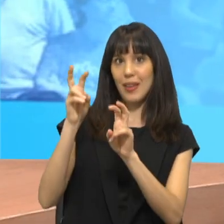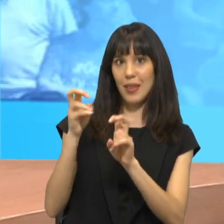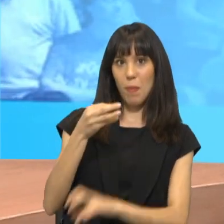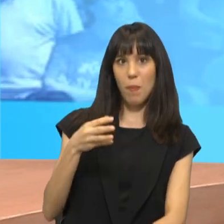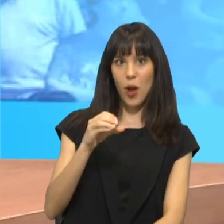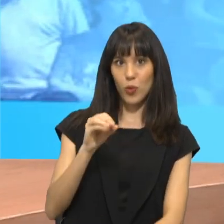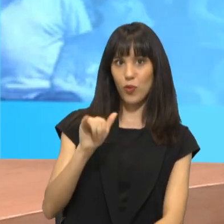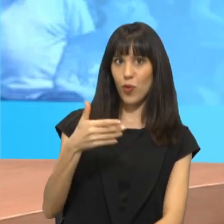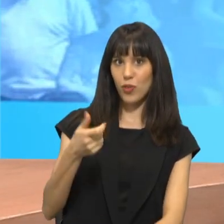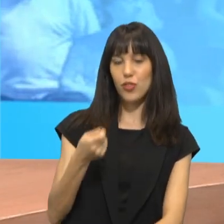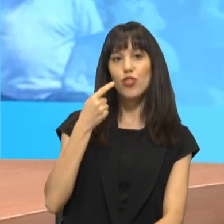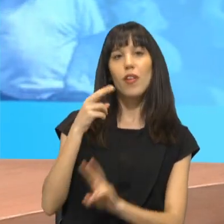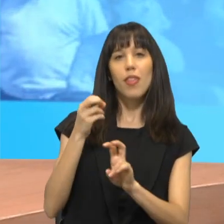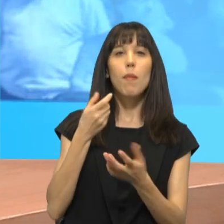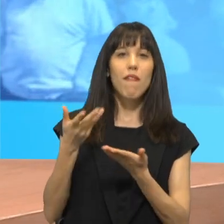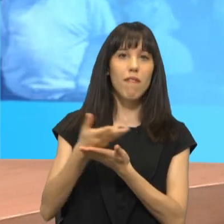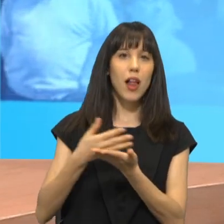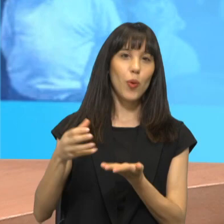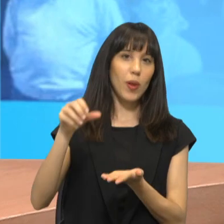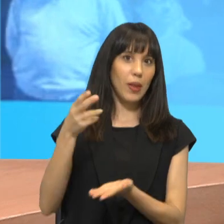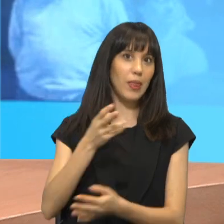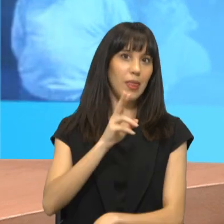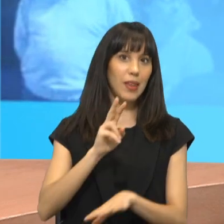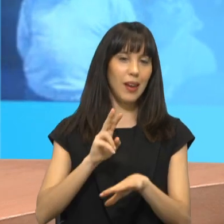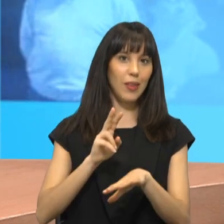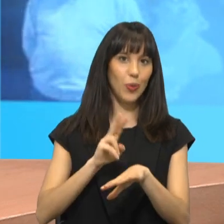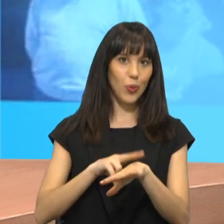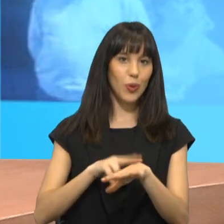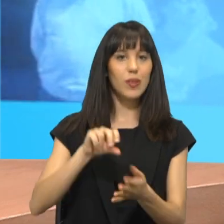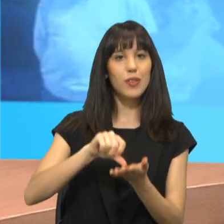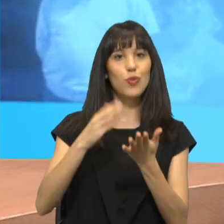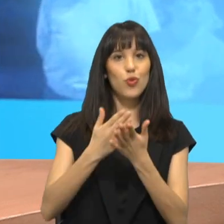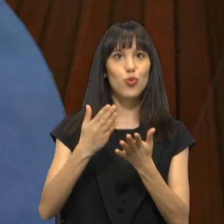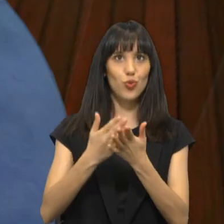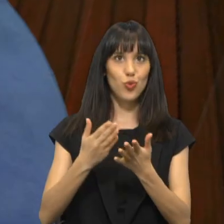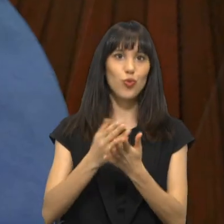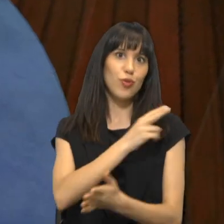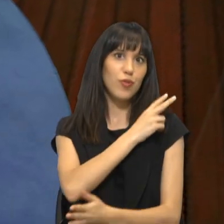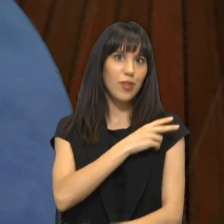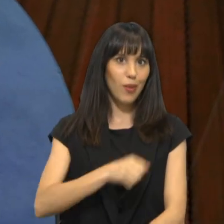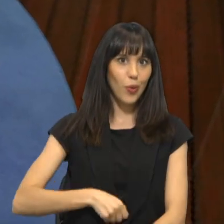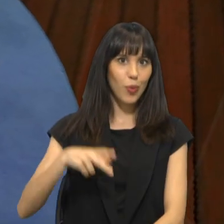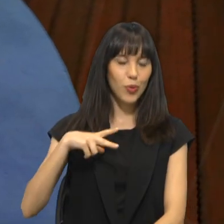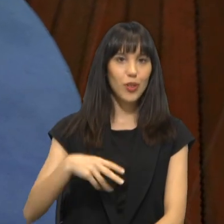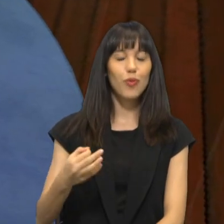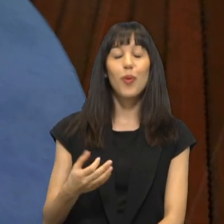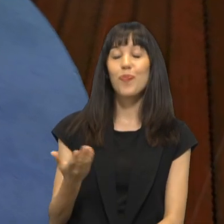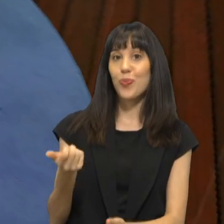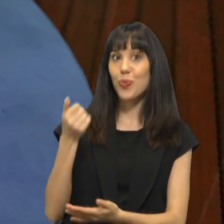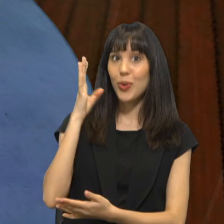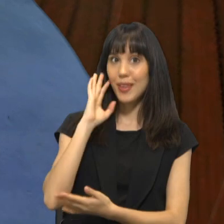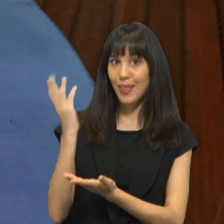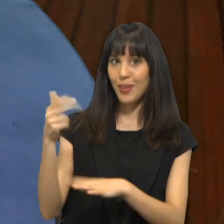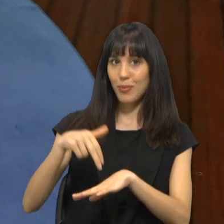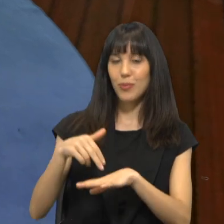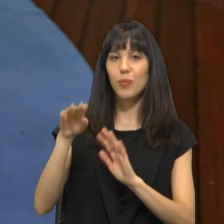Centro de Estudos de História Religiosa da Universidade Católica Portuguesa. Dr. Paulo Fontes, muito boa tarde. Obrigado por estar neste programa, onde vamos